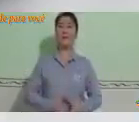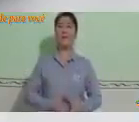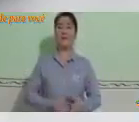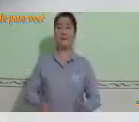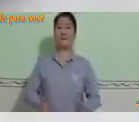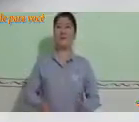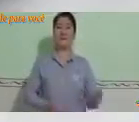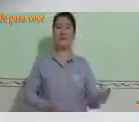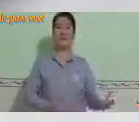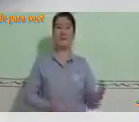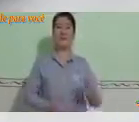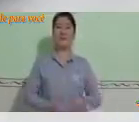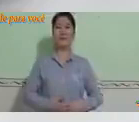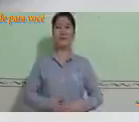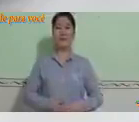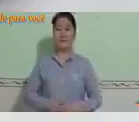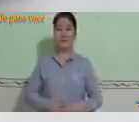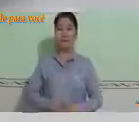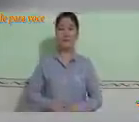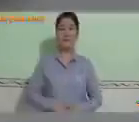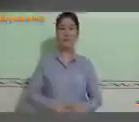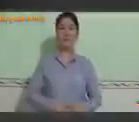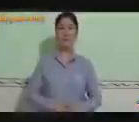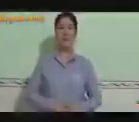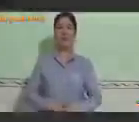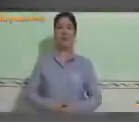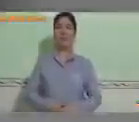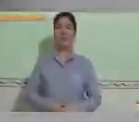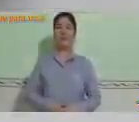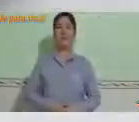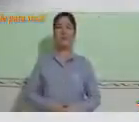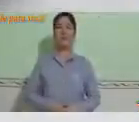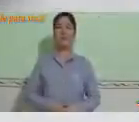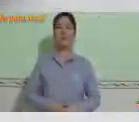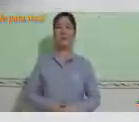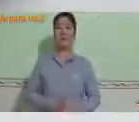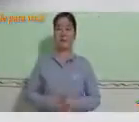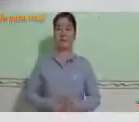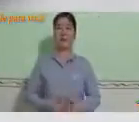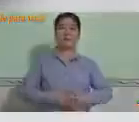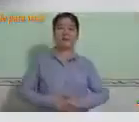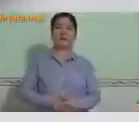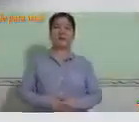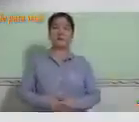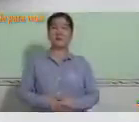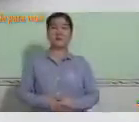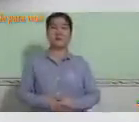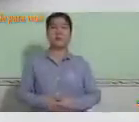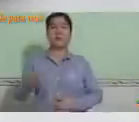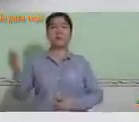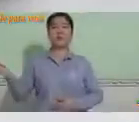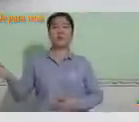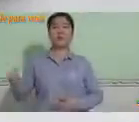Confira outras opções para combater a coceira da catapora. Criado por 2 pontos, equipe editorial Doutor Saúde.